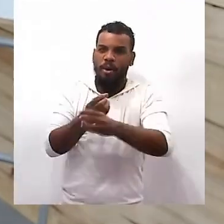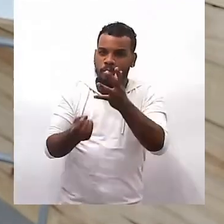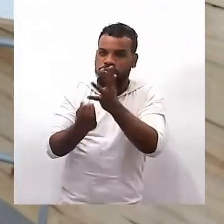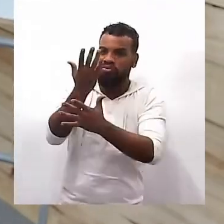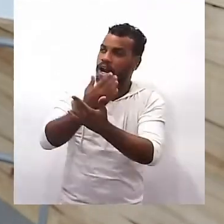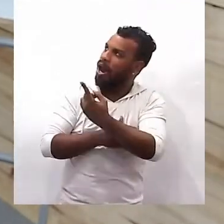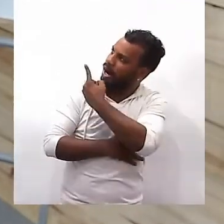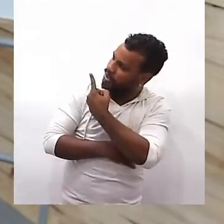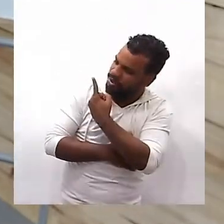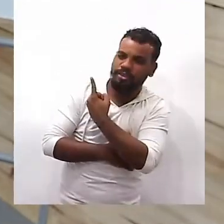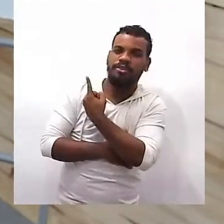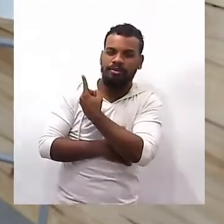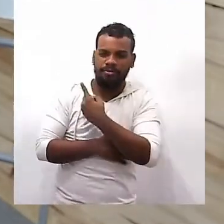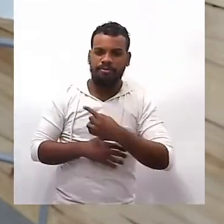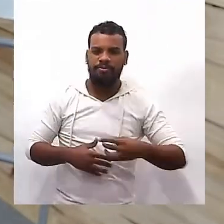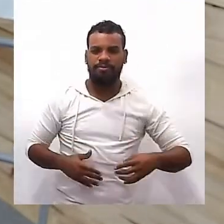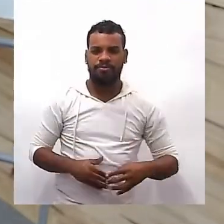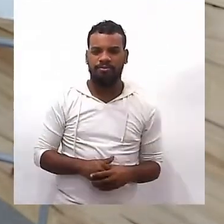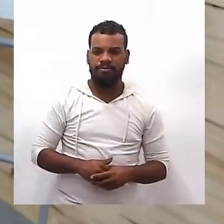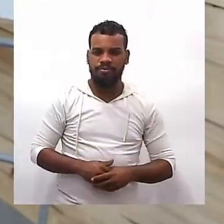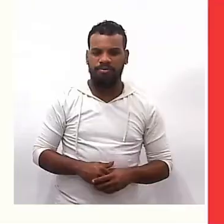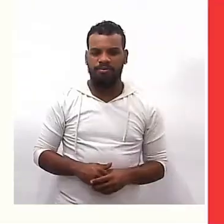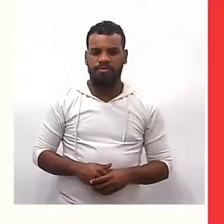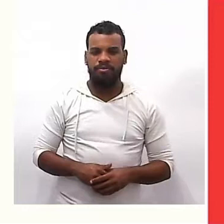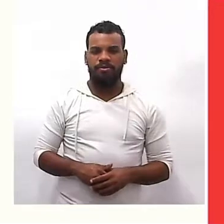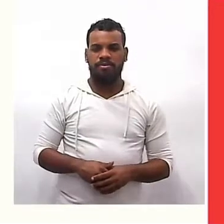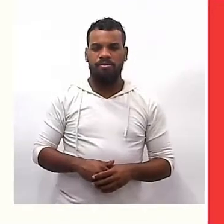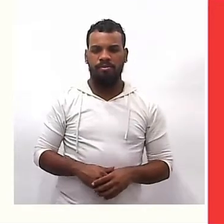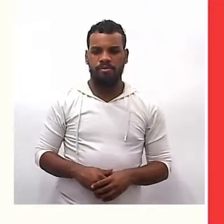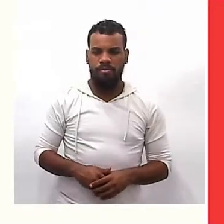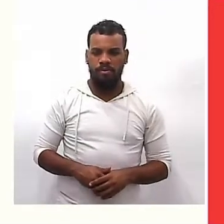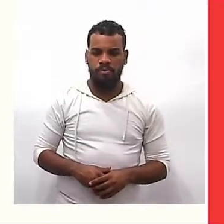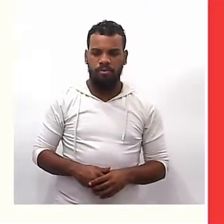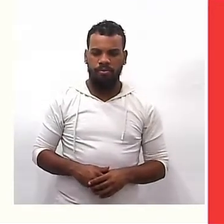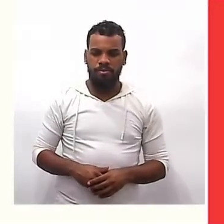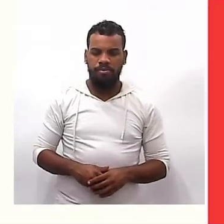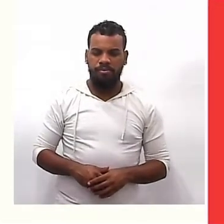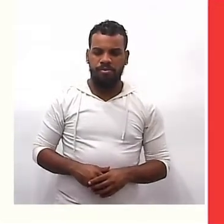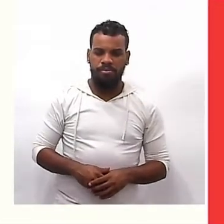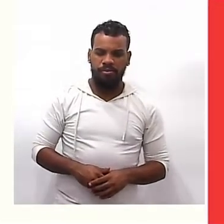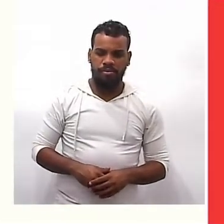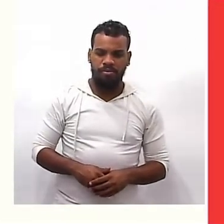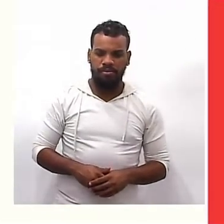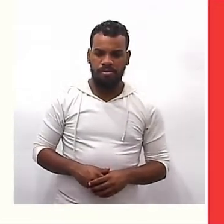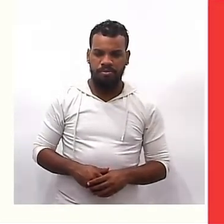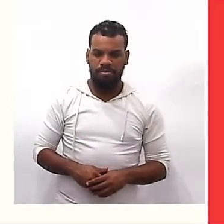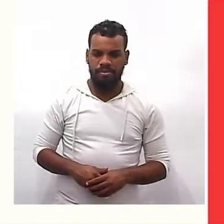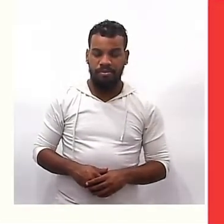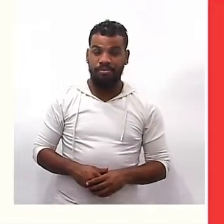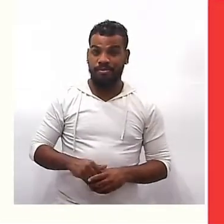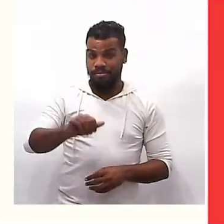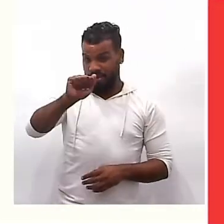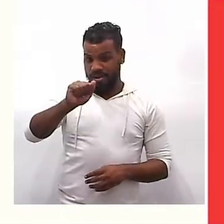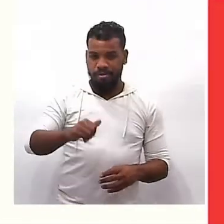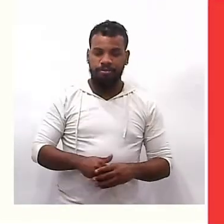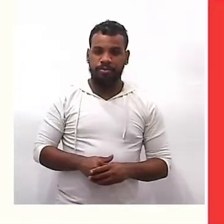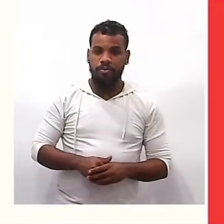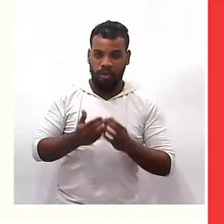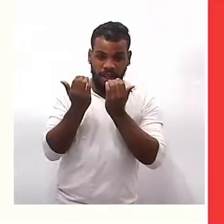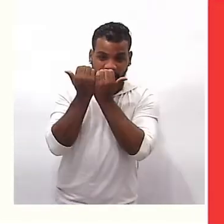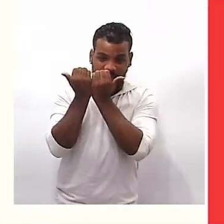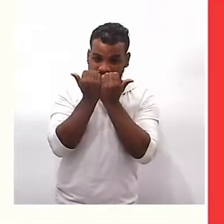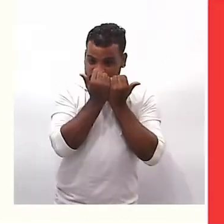questão. Volta para a questão aí, Jonathan, por favor, para as alternativas. Vamos ver o que está dizendo aí. Letra A. O